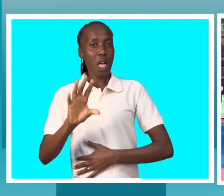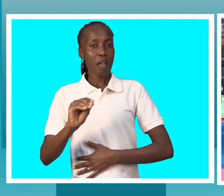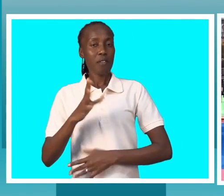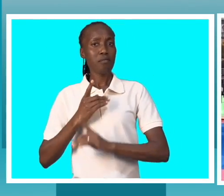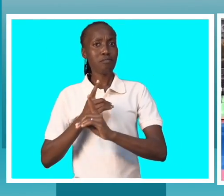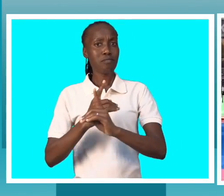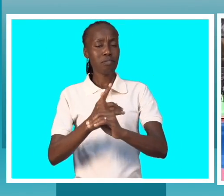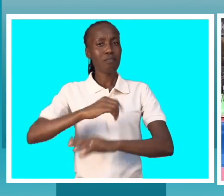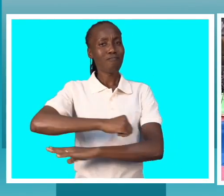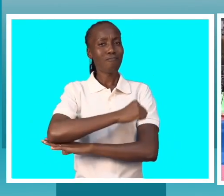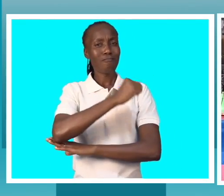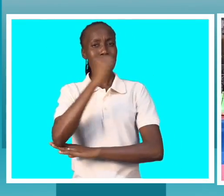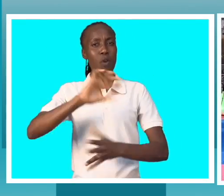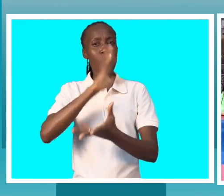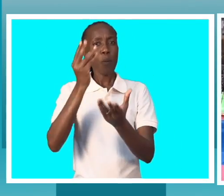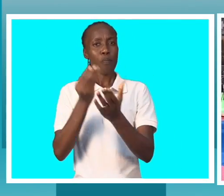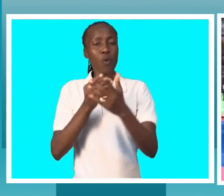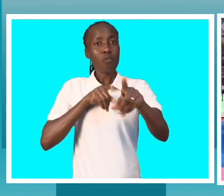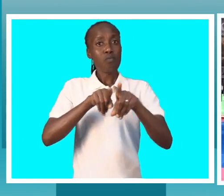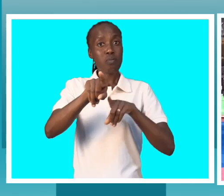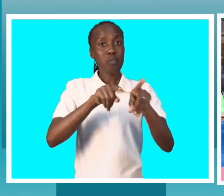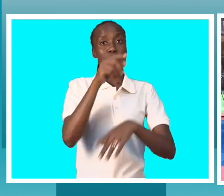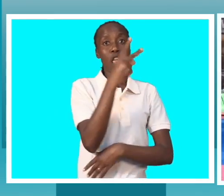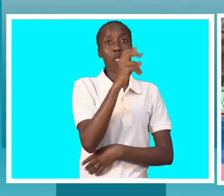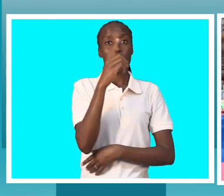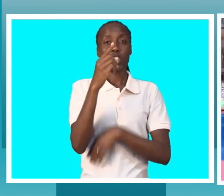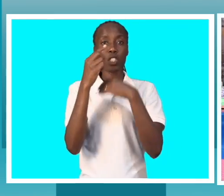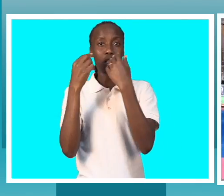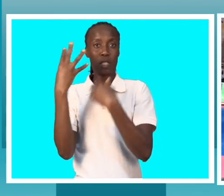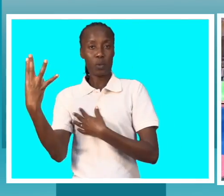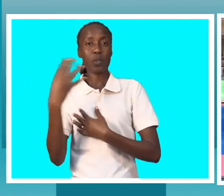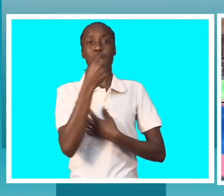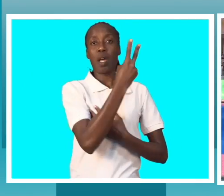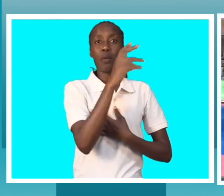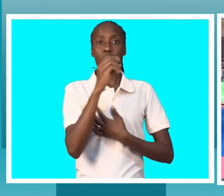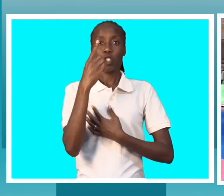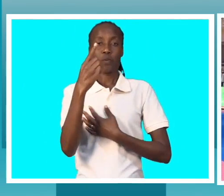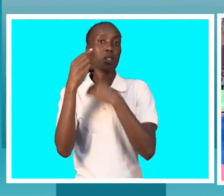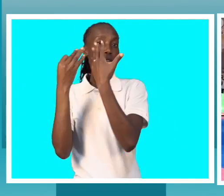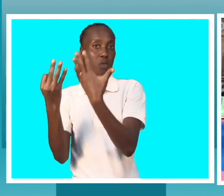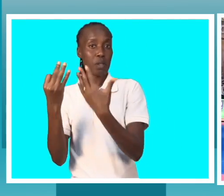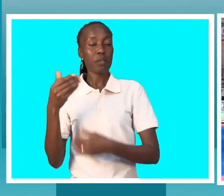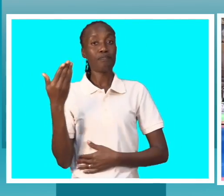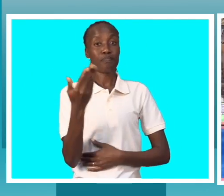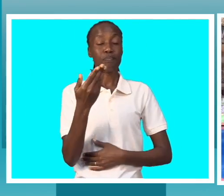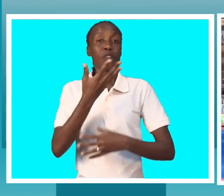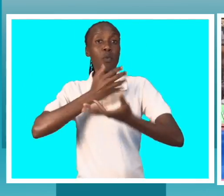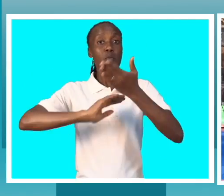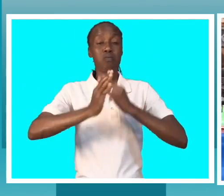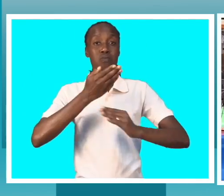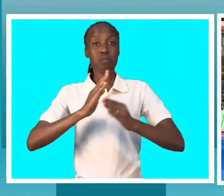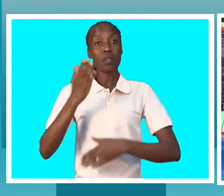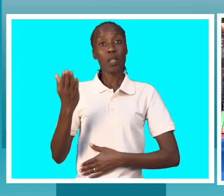modalidade, tendo vencido todas as provas de 2014 a 2018. Para além de artes